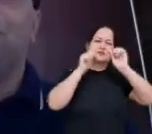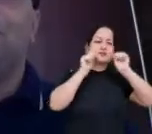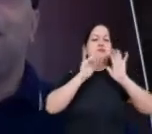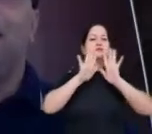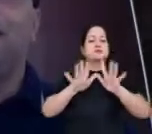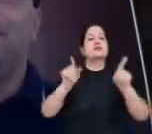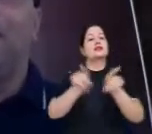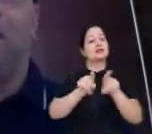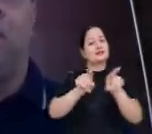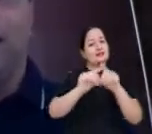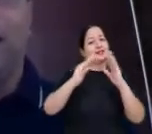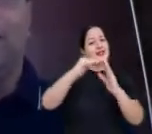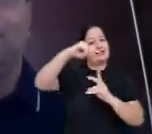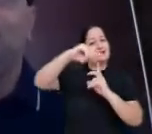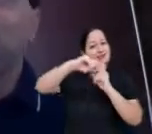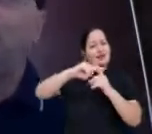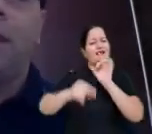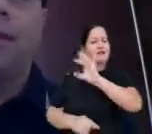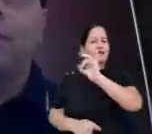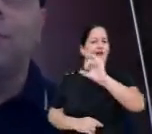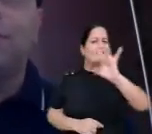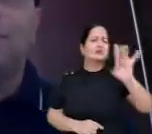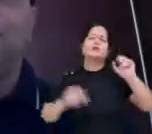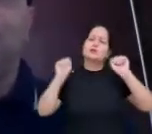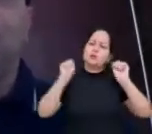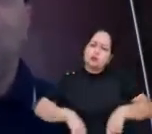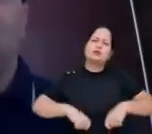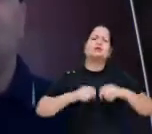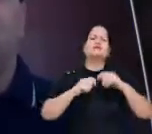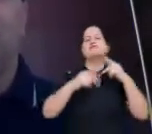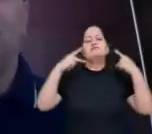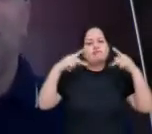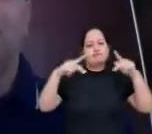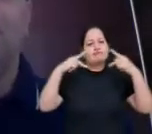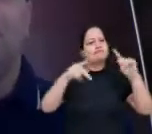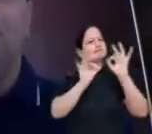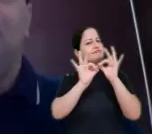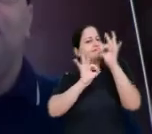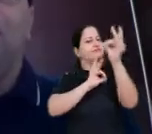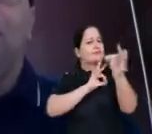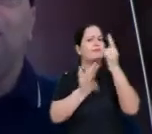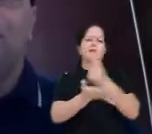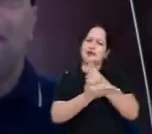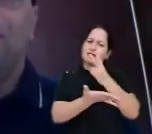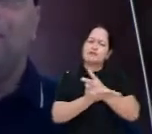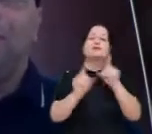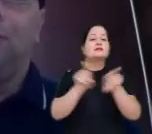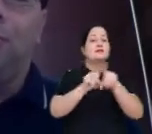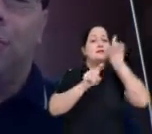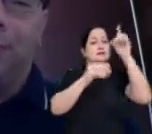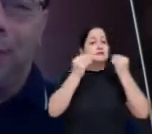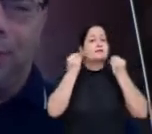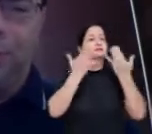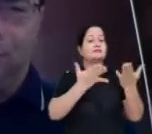continue a ser pregada online. Que Deus dê sabedoria aos governantes para o momento certo e para que